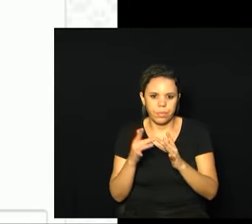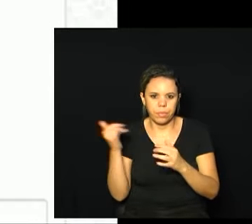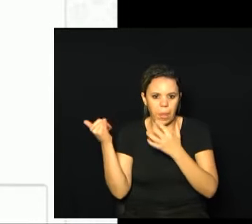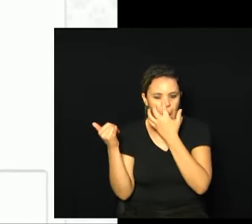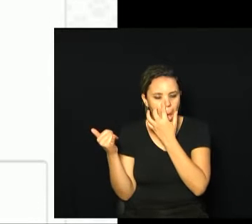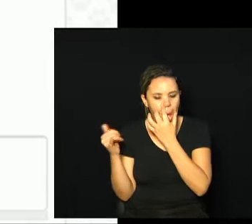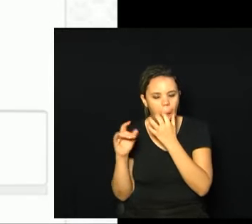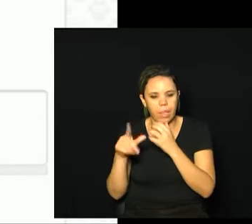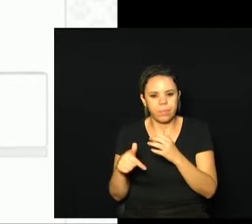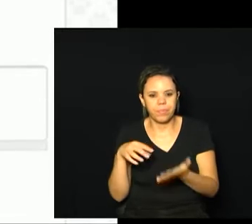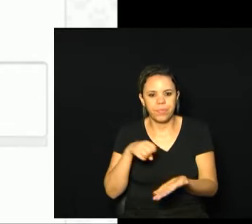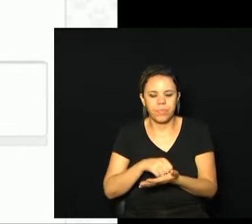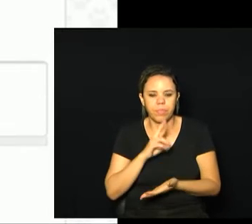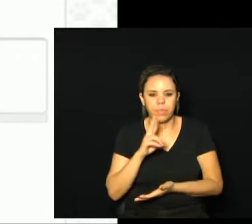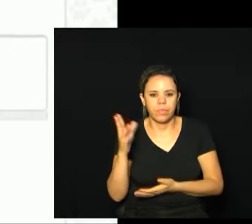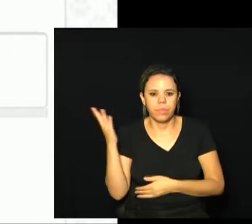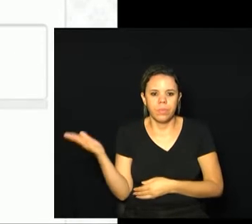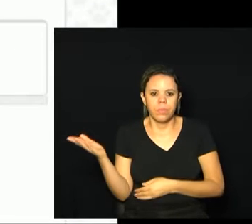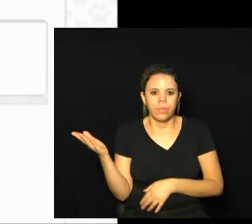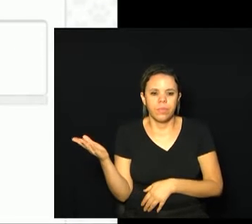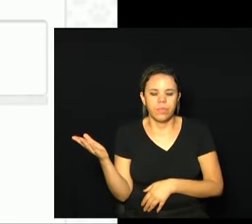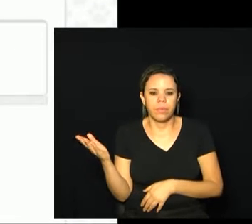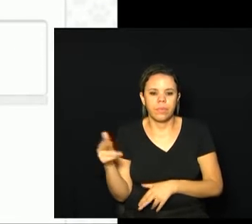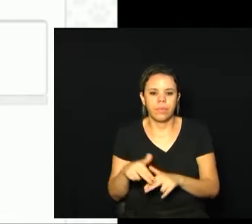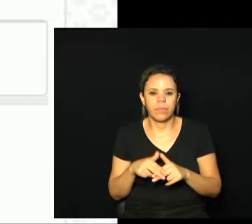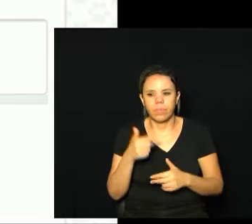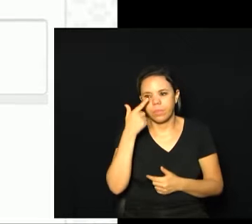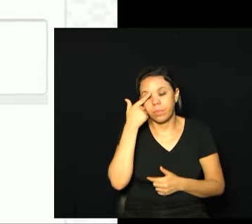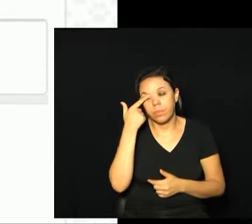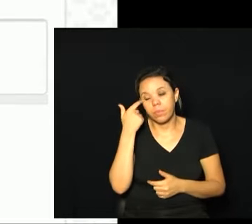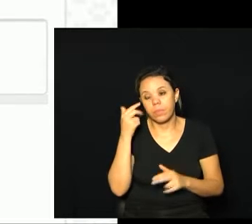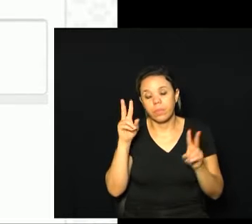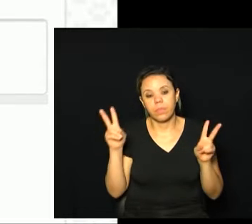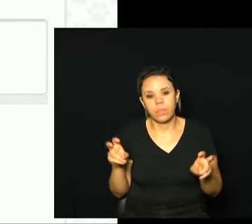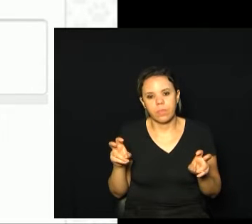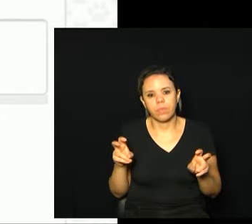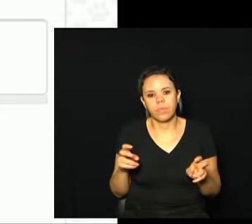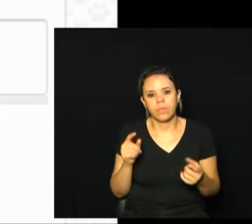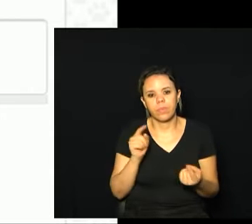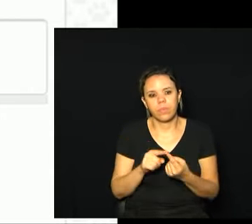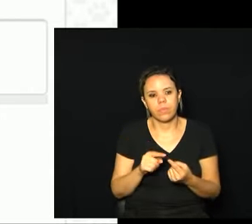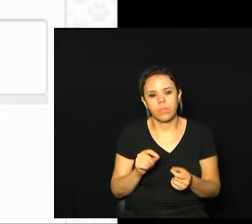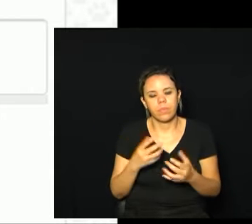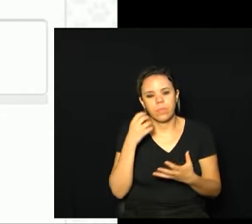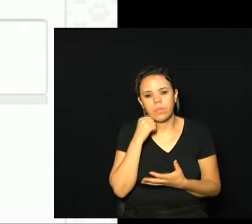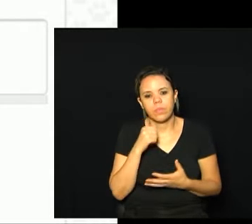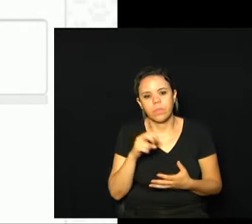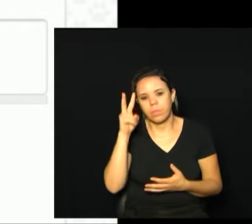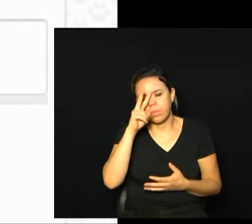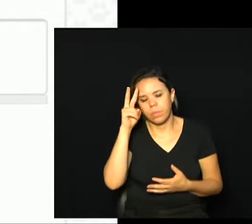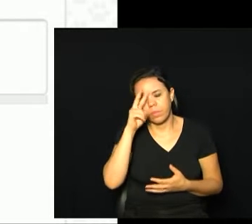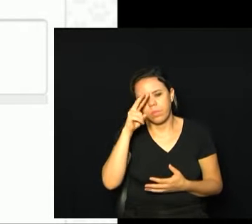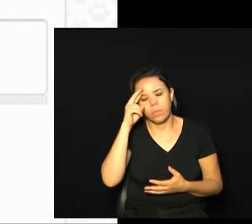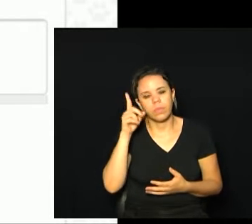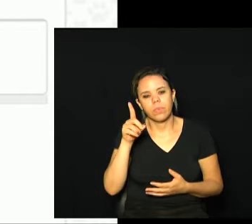telefônico após preencher essa ficha, justamente sobre as suas intenções de adoção. A gente lembra que